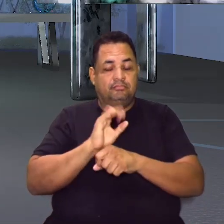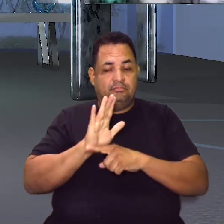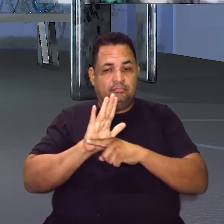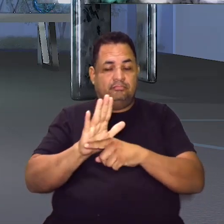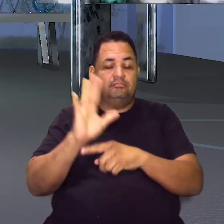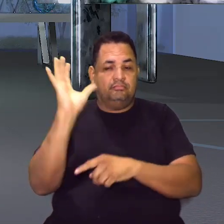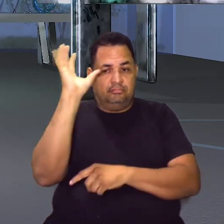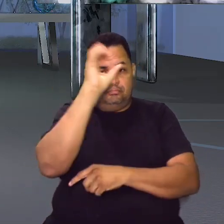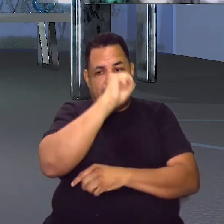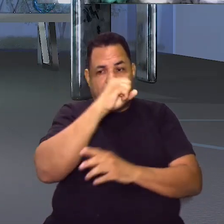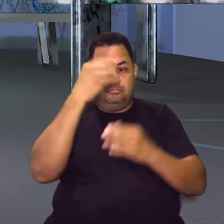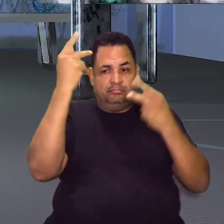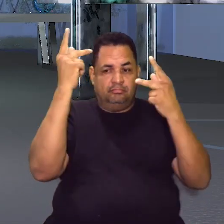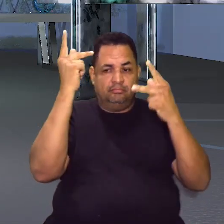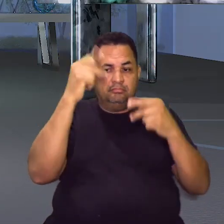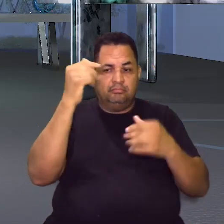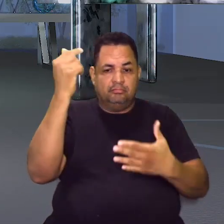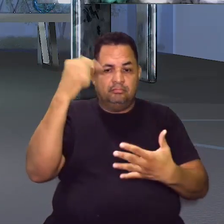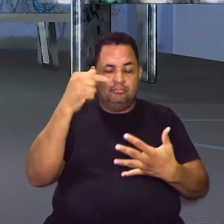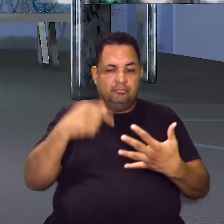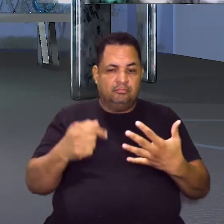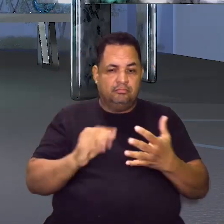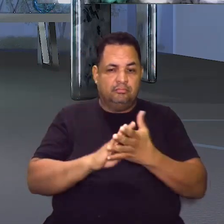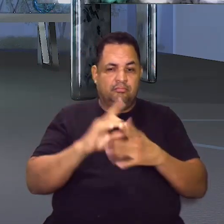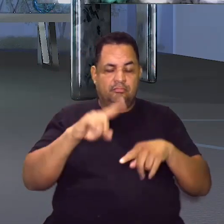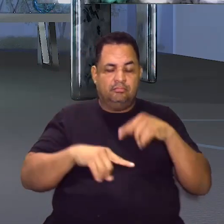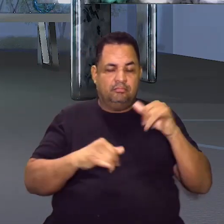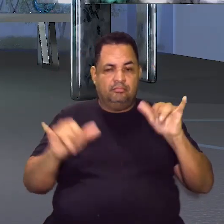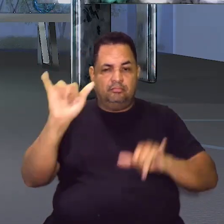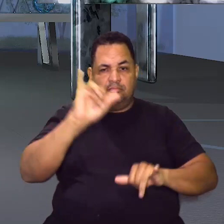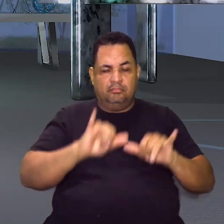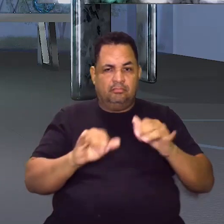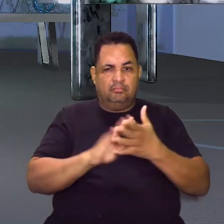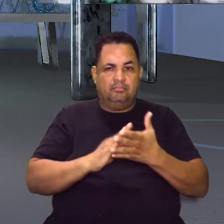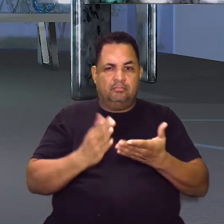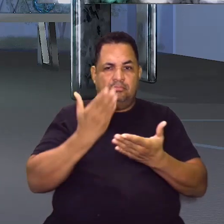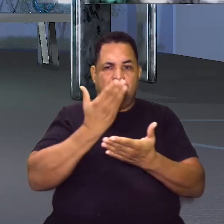aprendizado sobre a classificação dos elementos químicos, nós trabalhamos